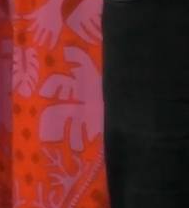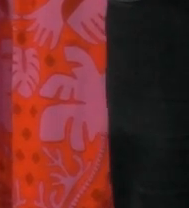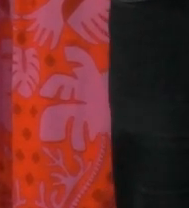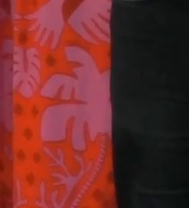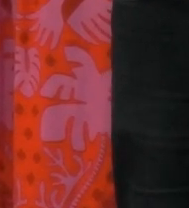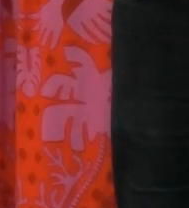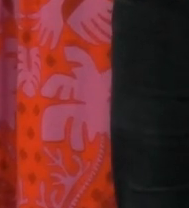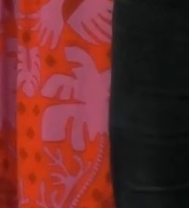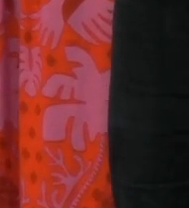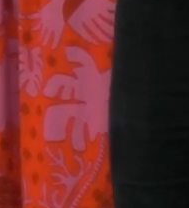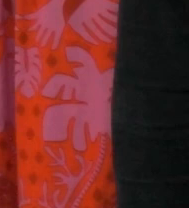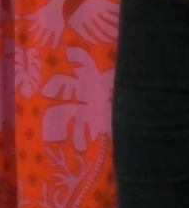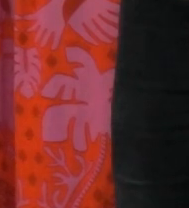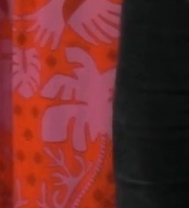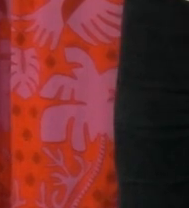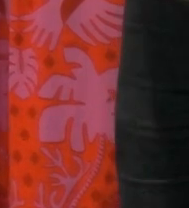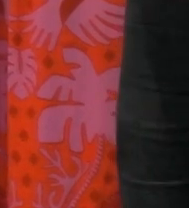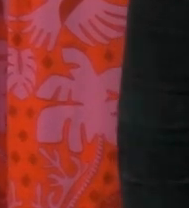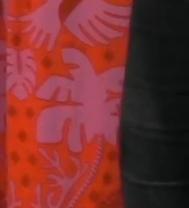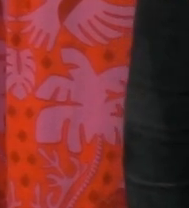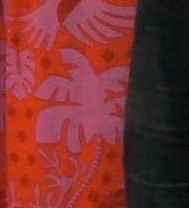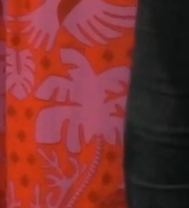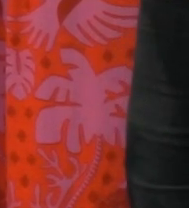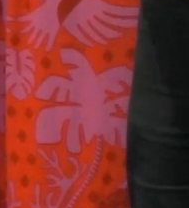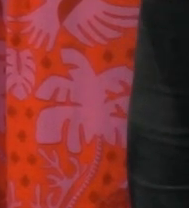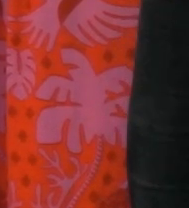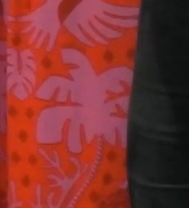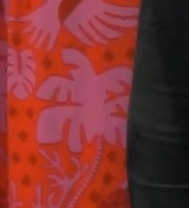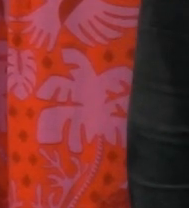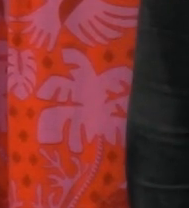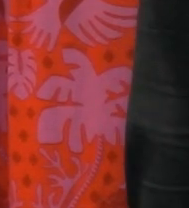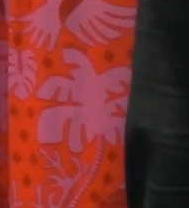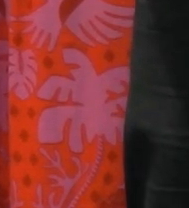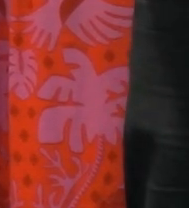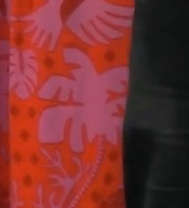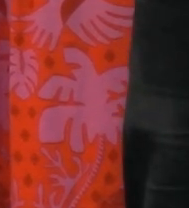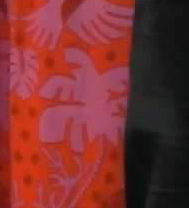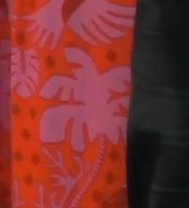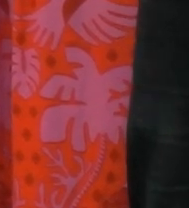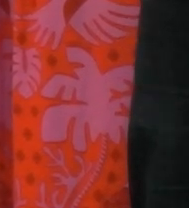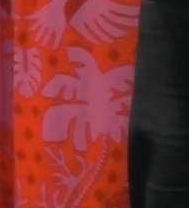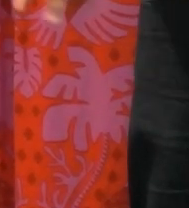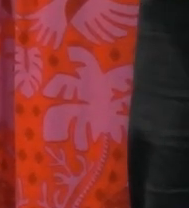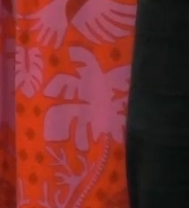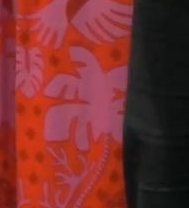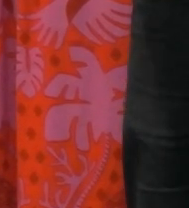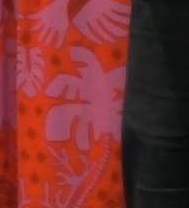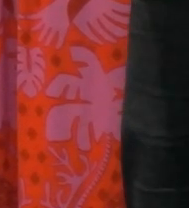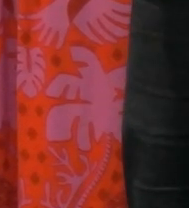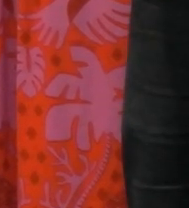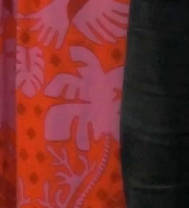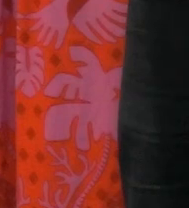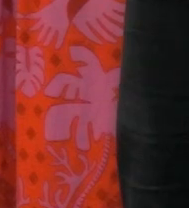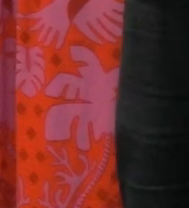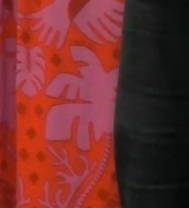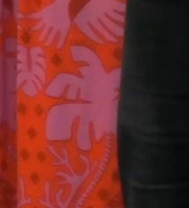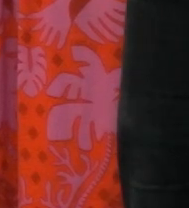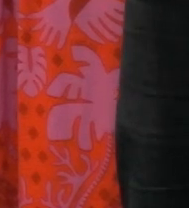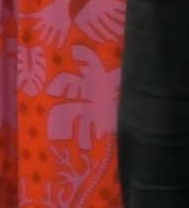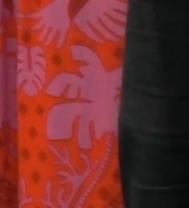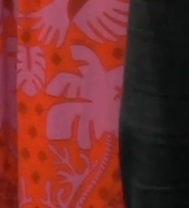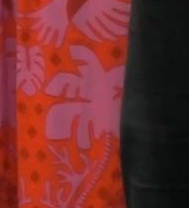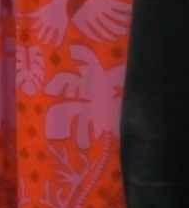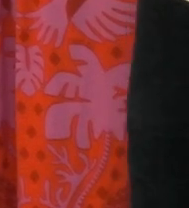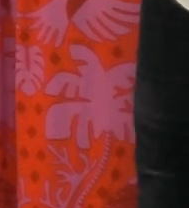não adianta você pegar um profissional com cursinho de 20 horas da da da internet e dizer que ele tá capacitado para cuidar de uma criança